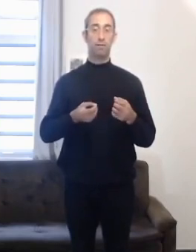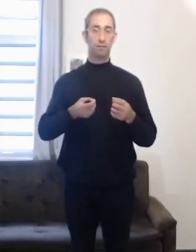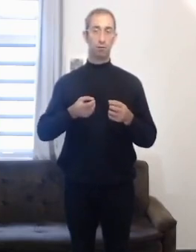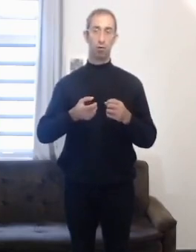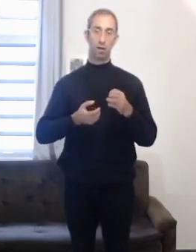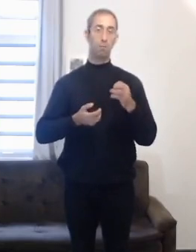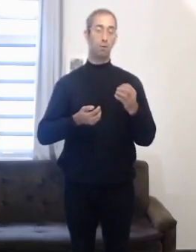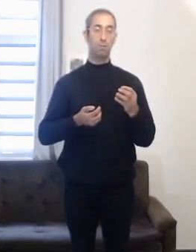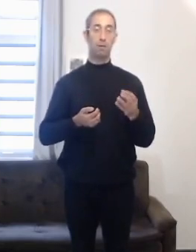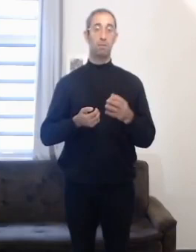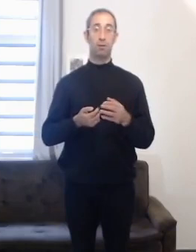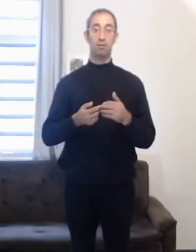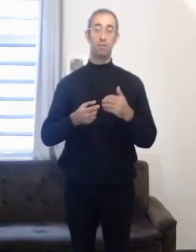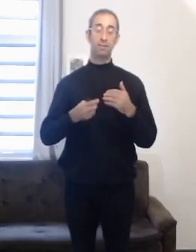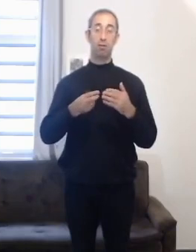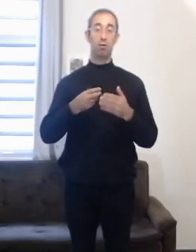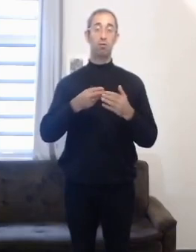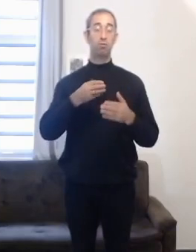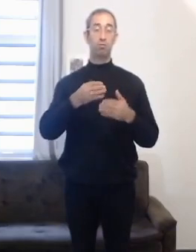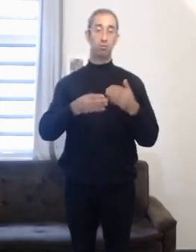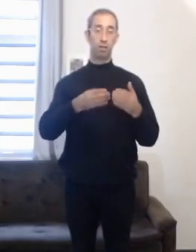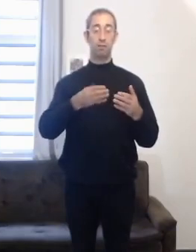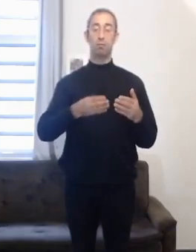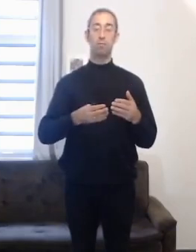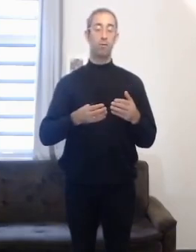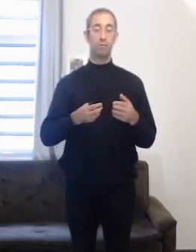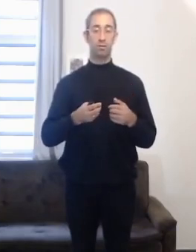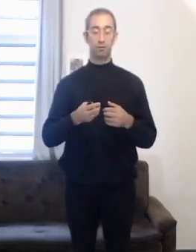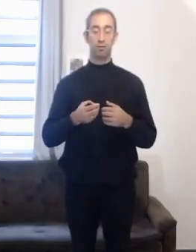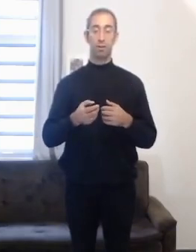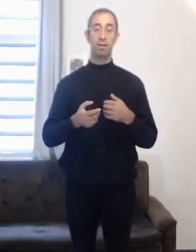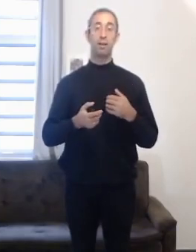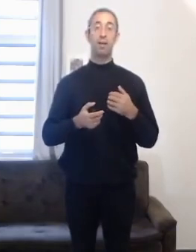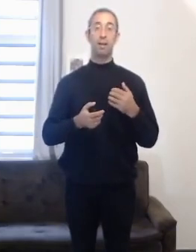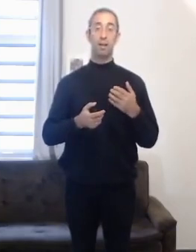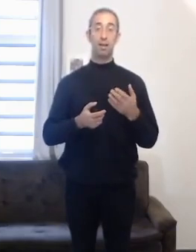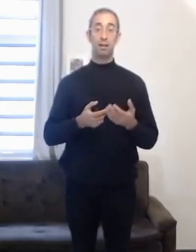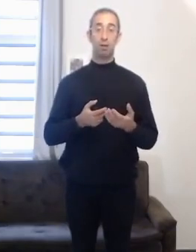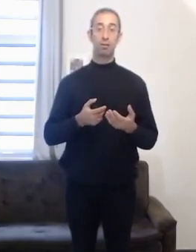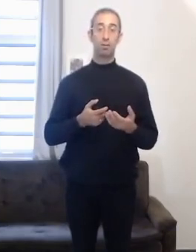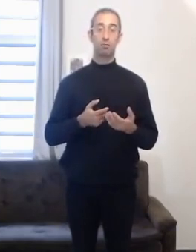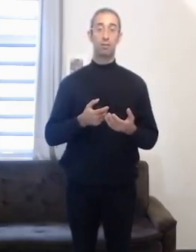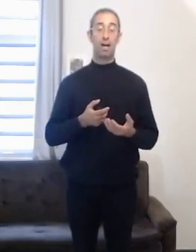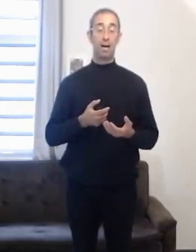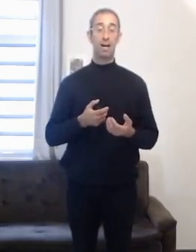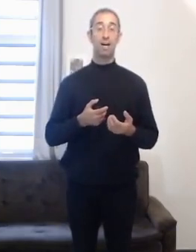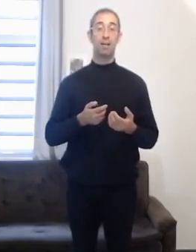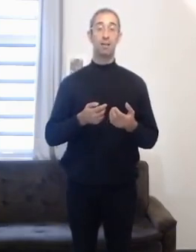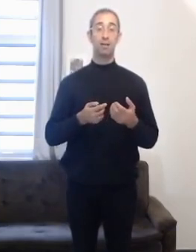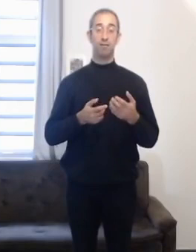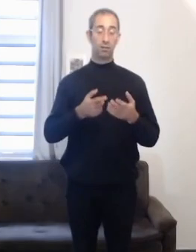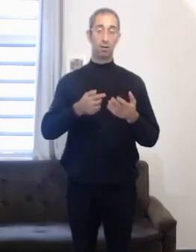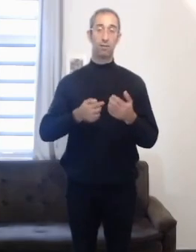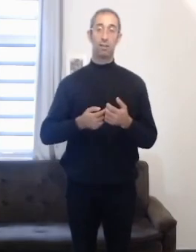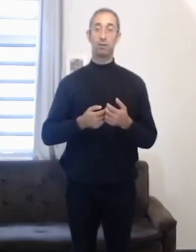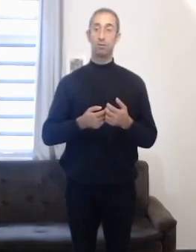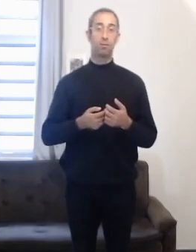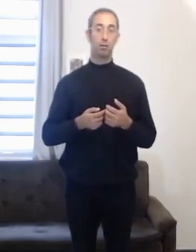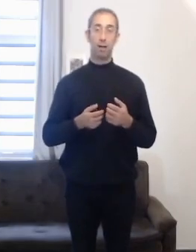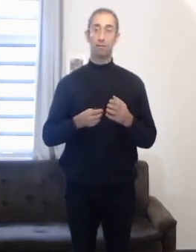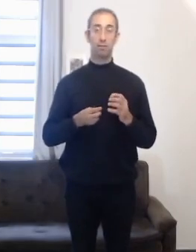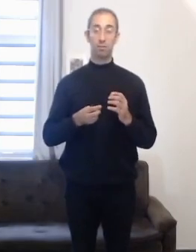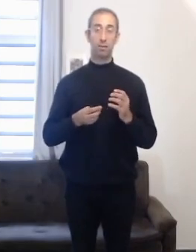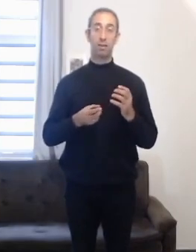como colocar o problema em hipótese, mas ao longo do tempo, conforme vocês forem lendo artigos na área, fazendo